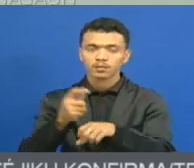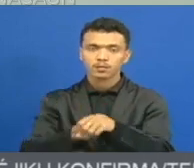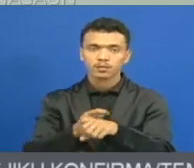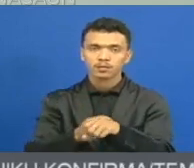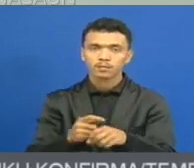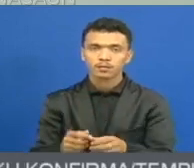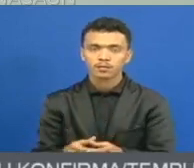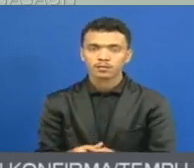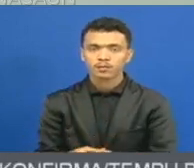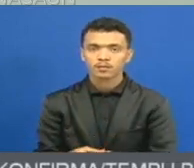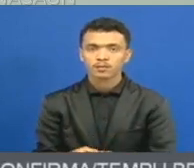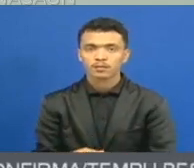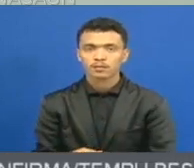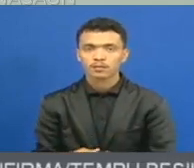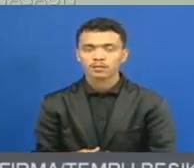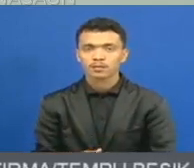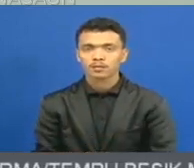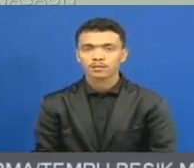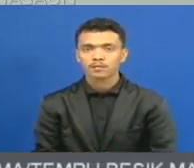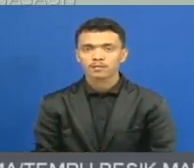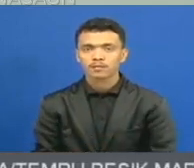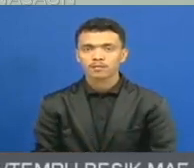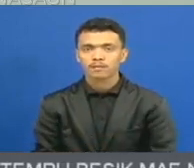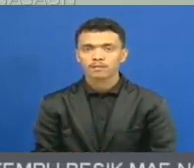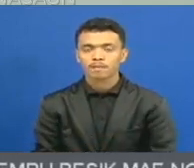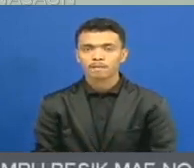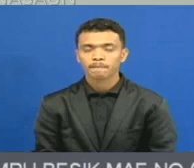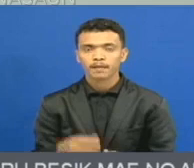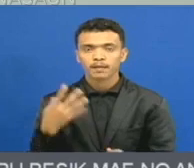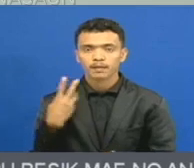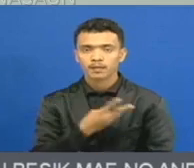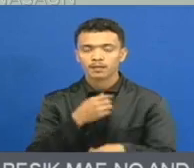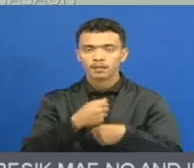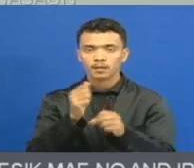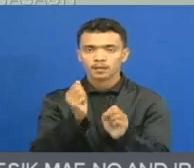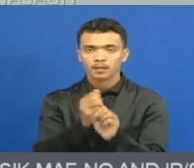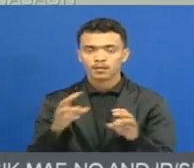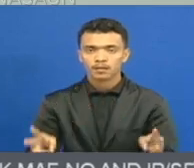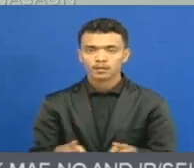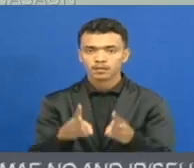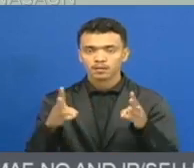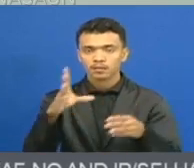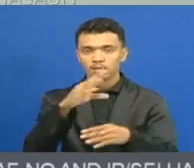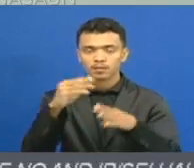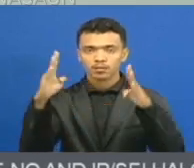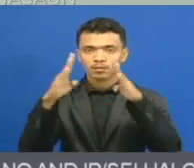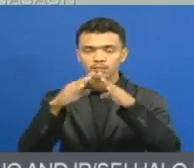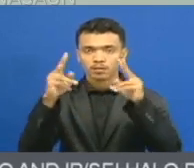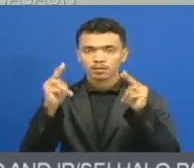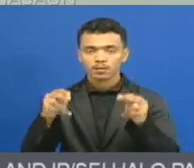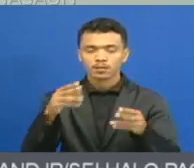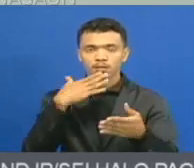bolo de ambe, climate proven infrastructure. Cata se ita halo estrada ruma, halo uma carik, garante ne qualidade